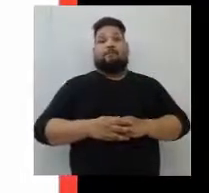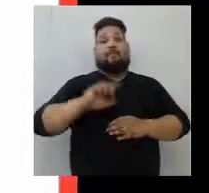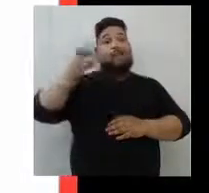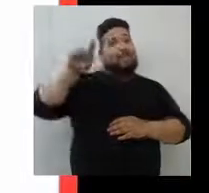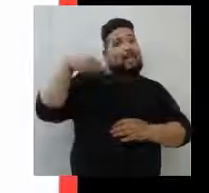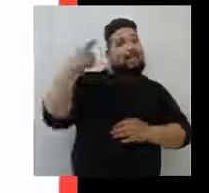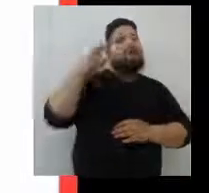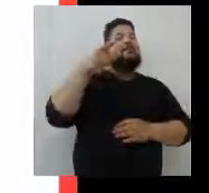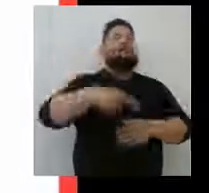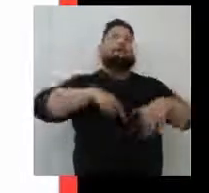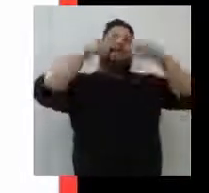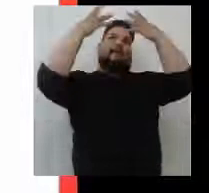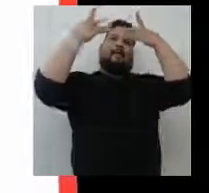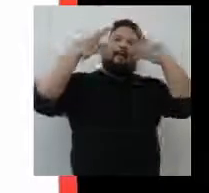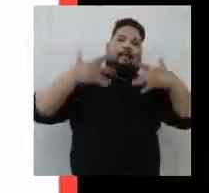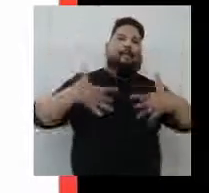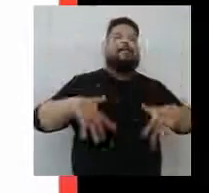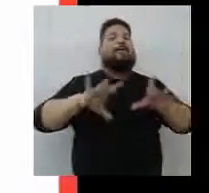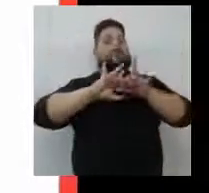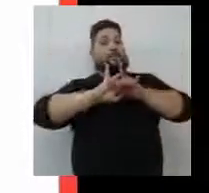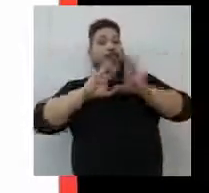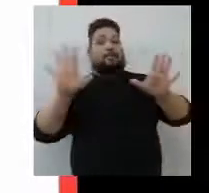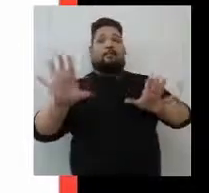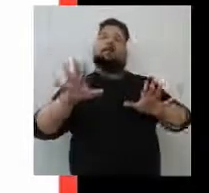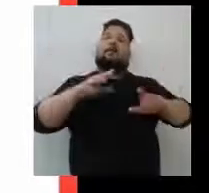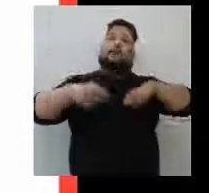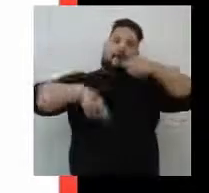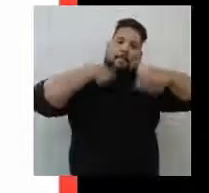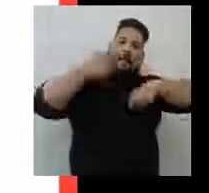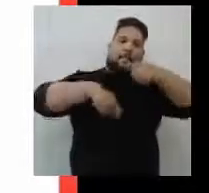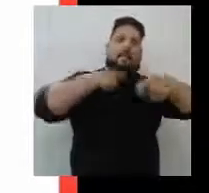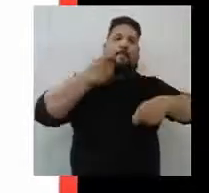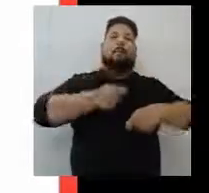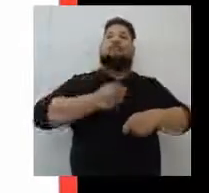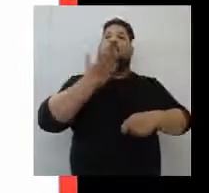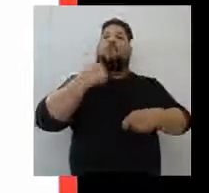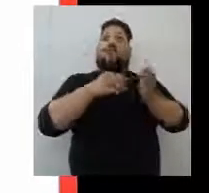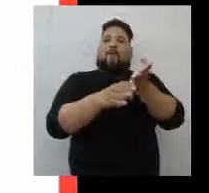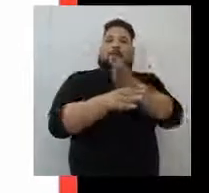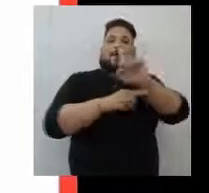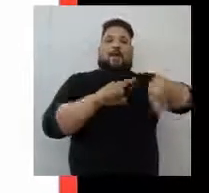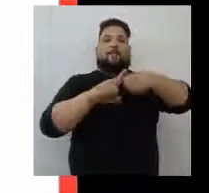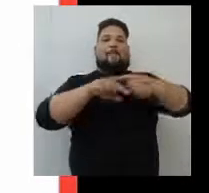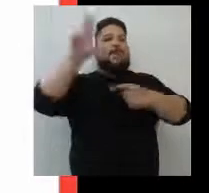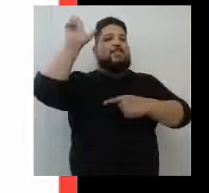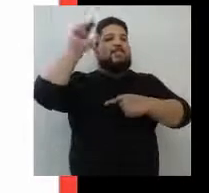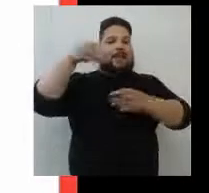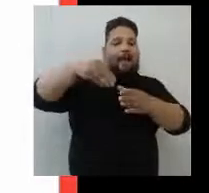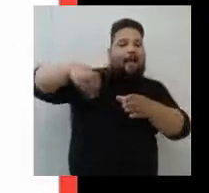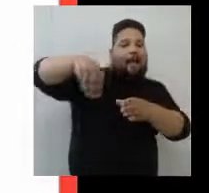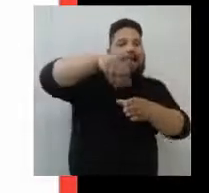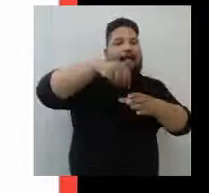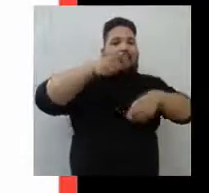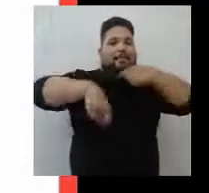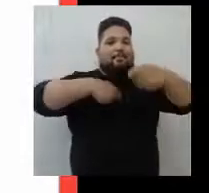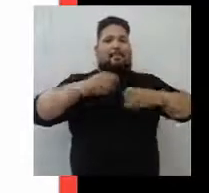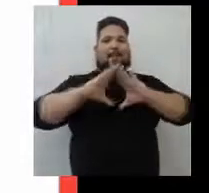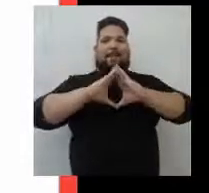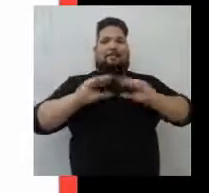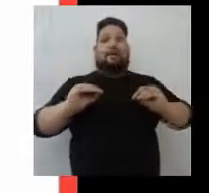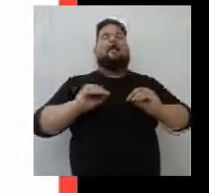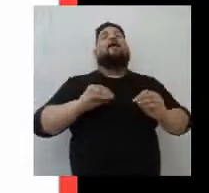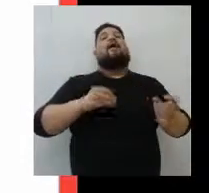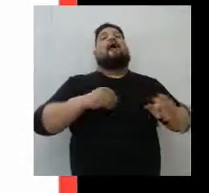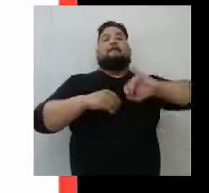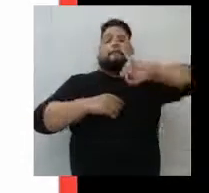você tiver tomado aquele banho maroto, tiver comido, tiver jantado aquela macaxeirinha com charque, você vai rever